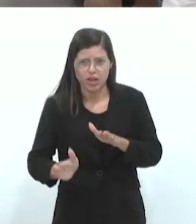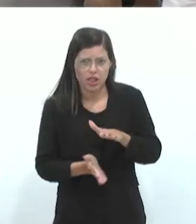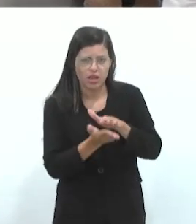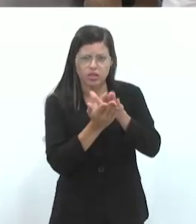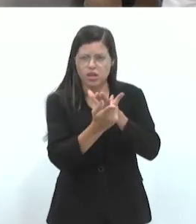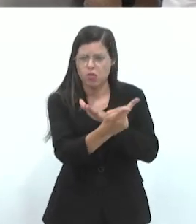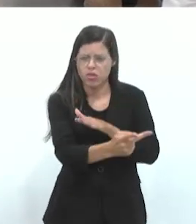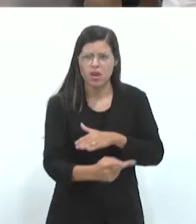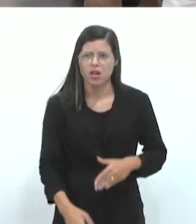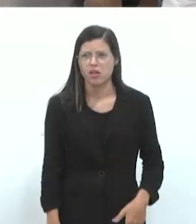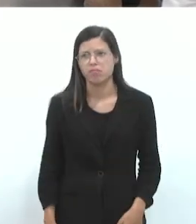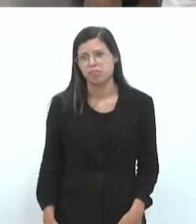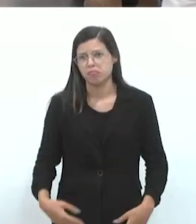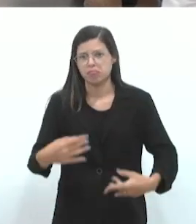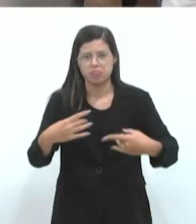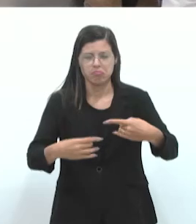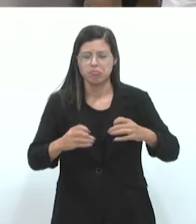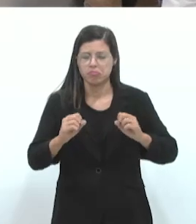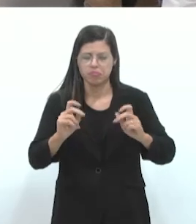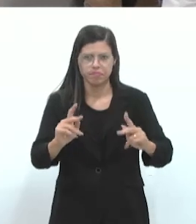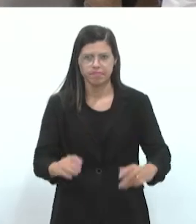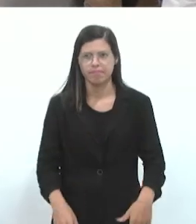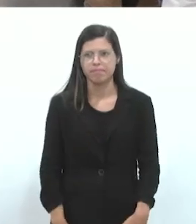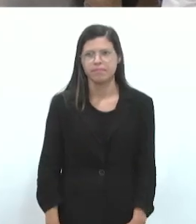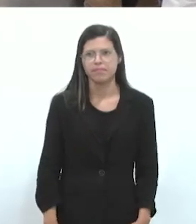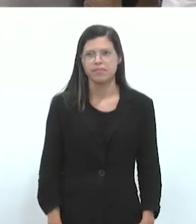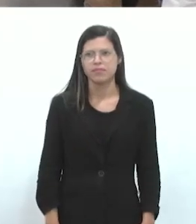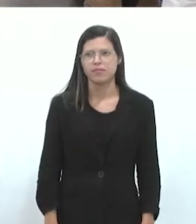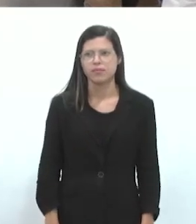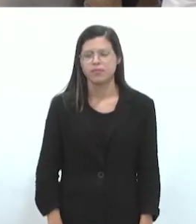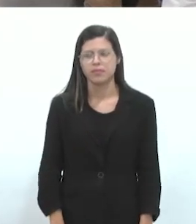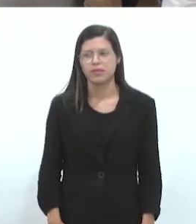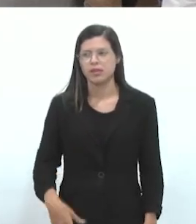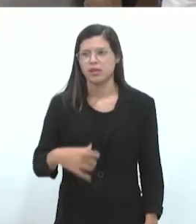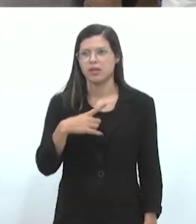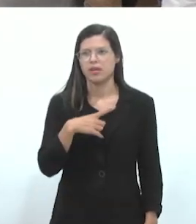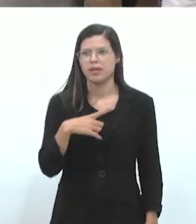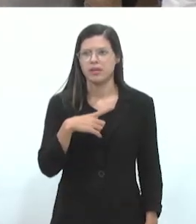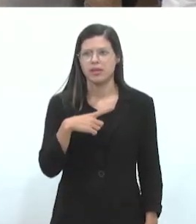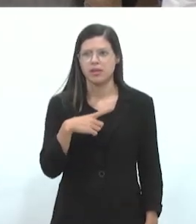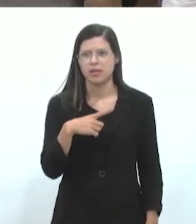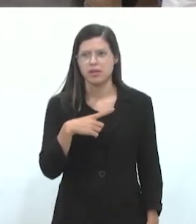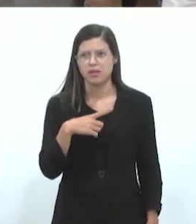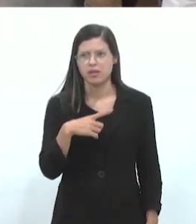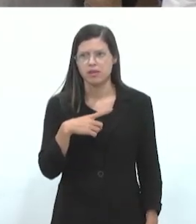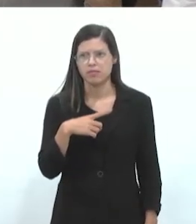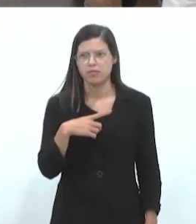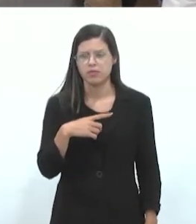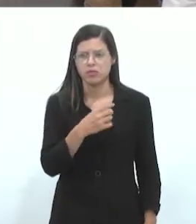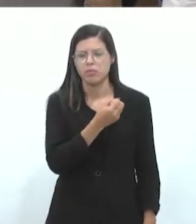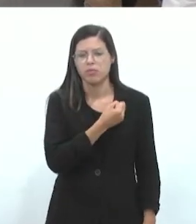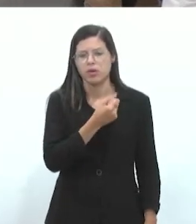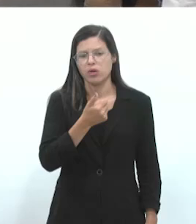a gente discute nessa oportunidade, então. Bem, passemos, então, ao item 1 da pauta, que são as emendas de